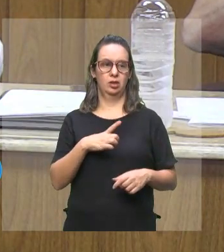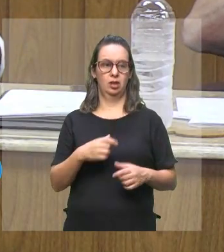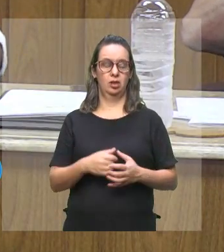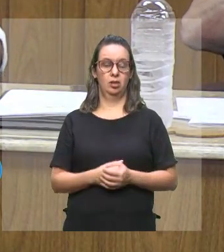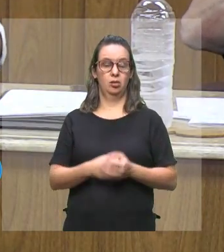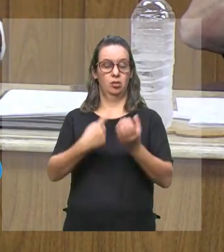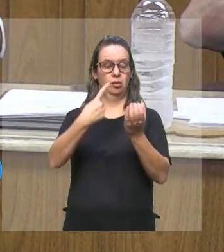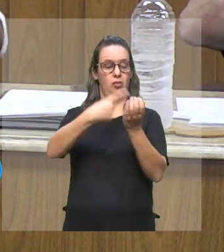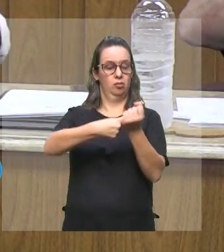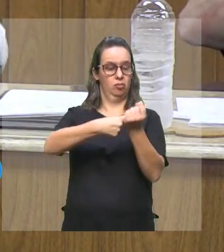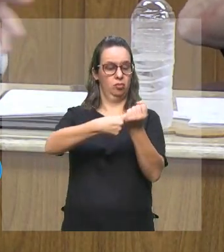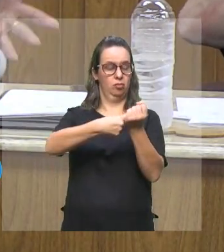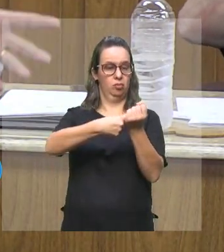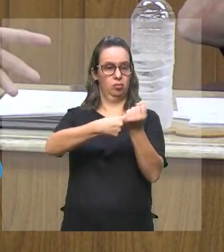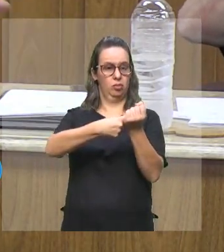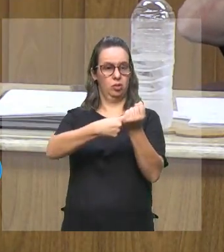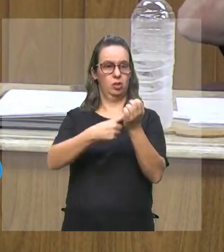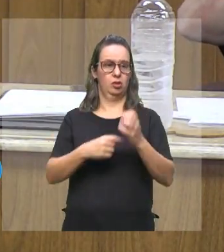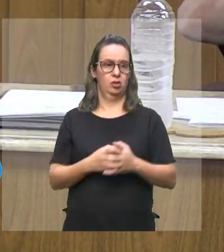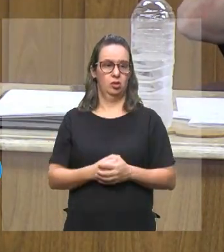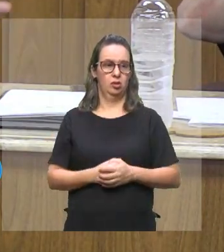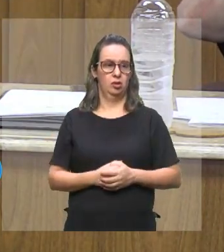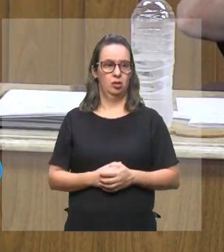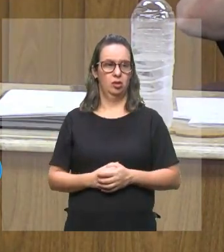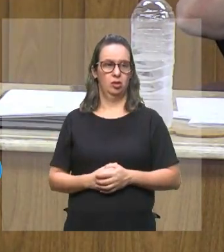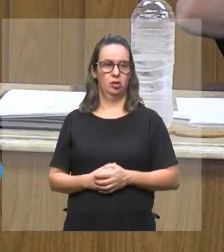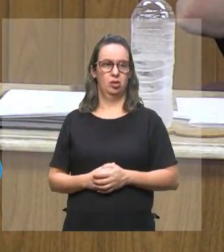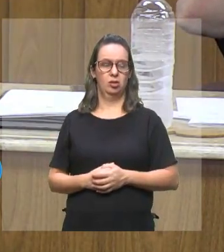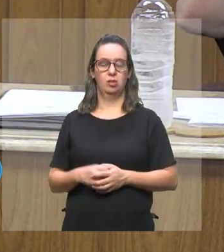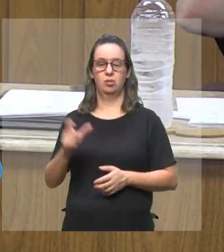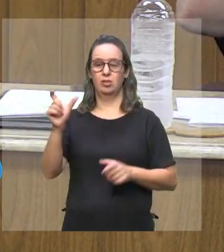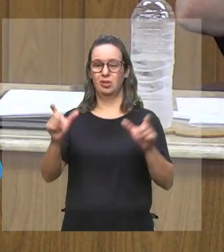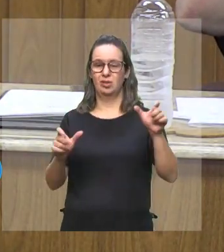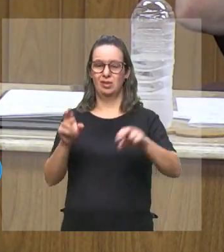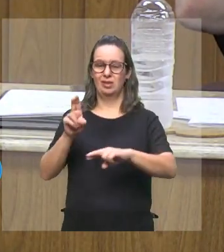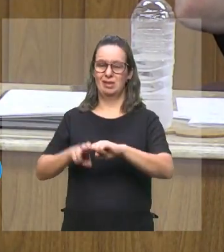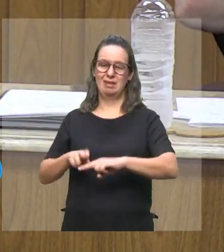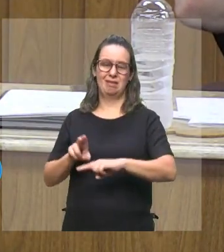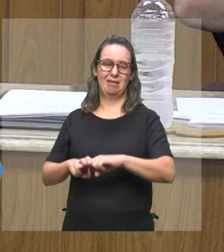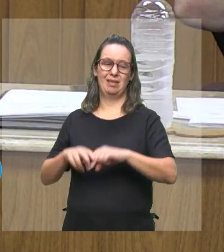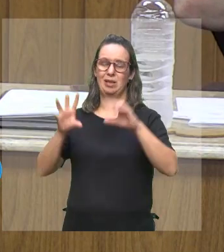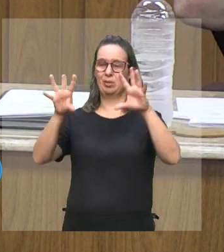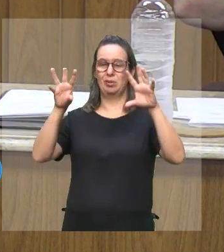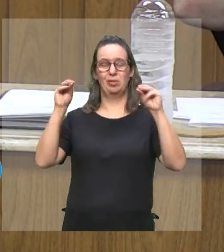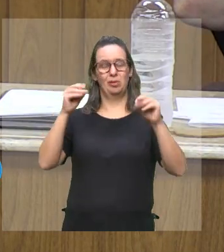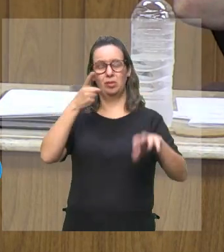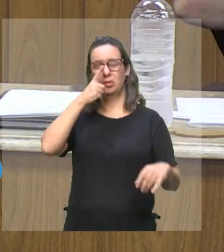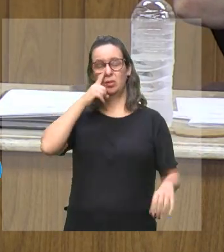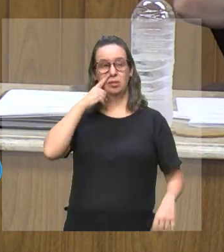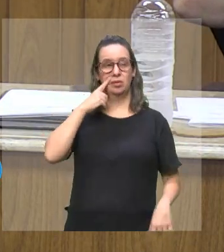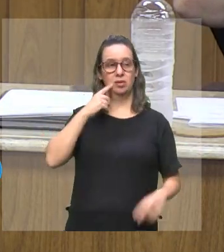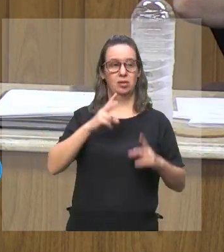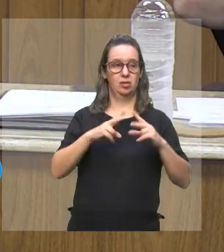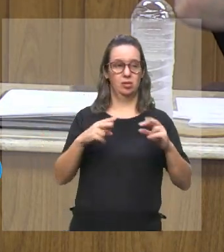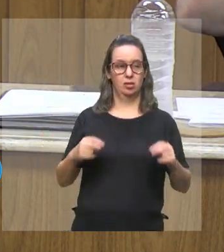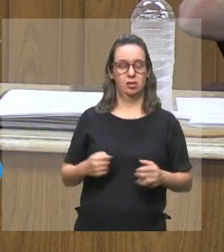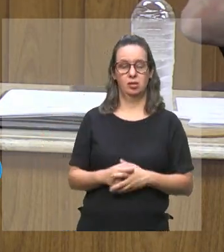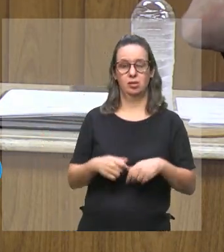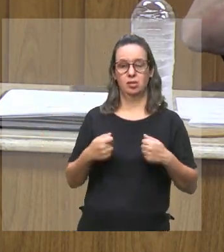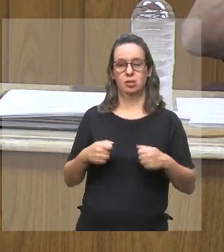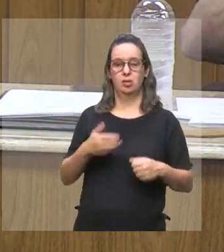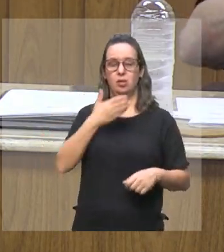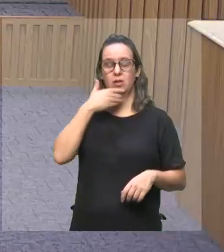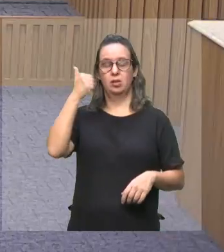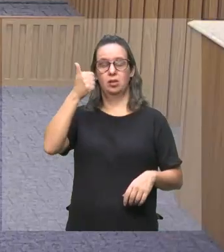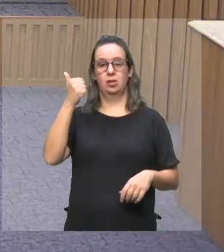cachorro-quente, que a população vai e fica sentada naquele breu. Então, são algumas coisas que precisam ser melhoradas no nosso município. Obrigado, presidente.